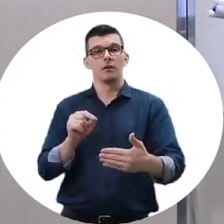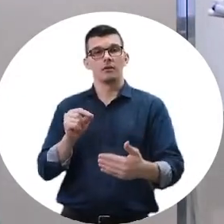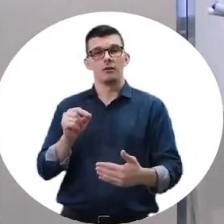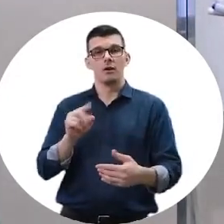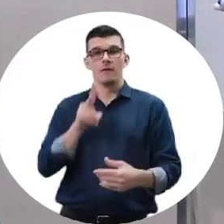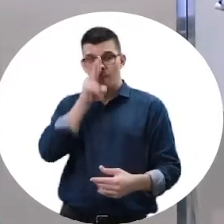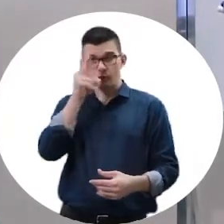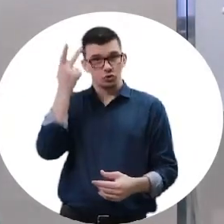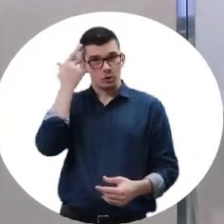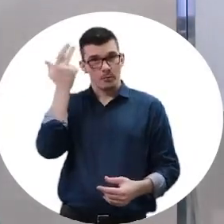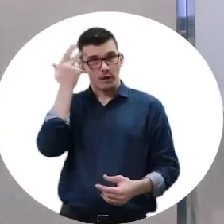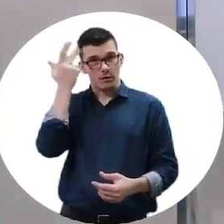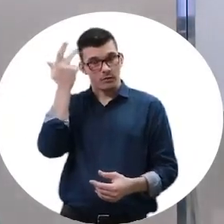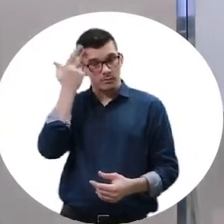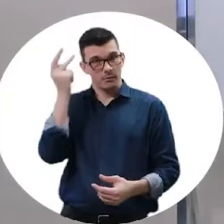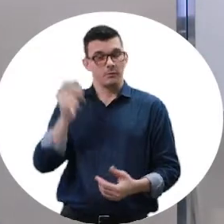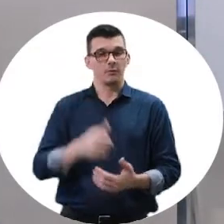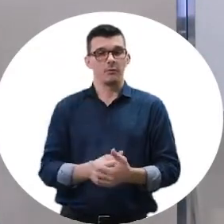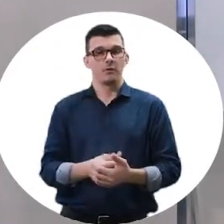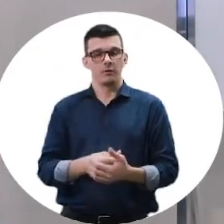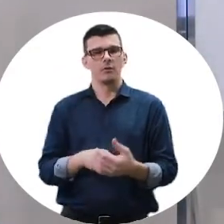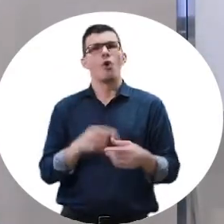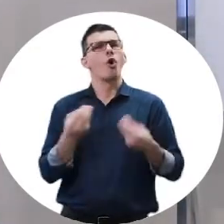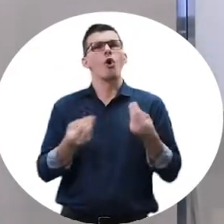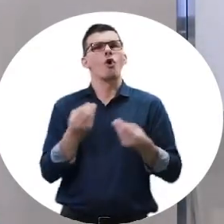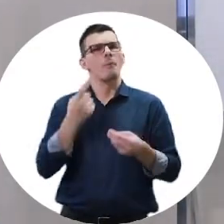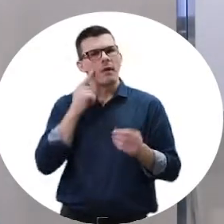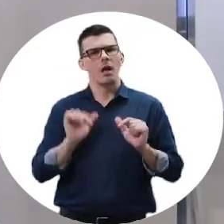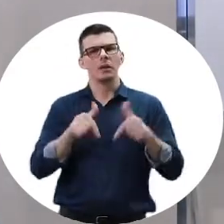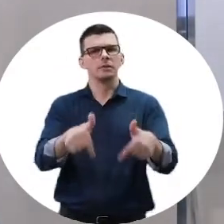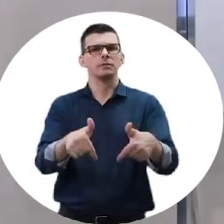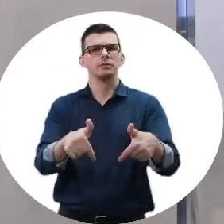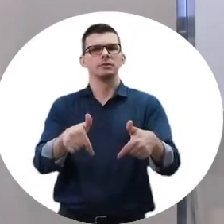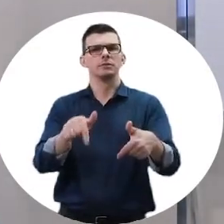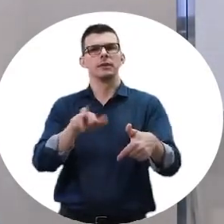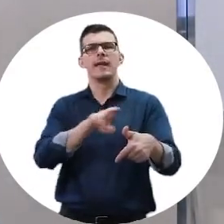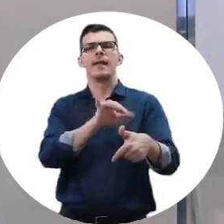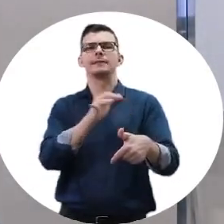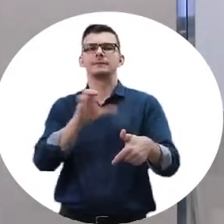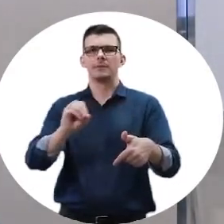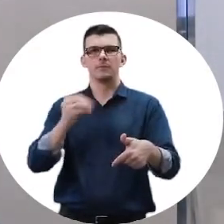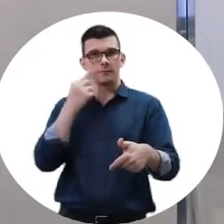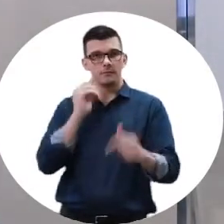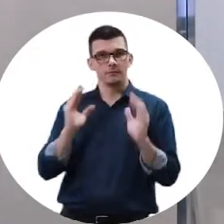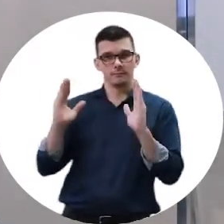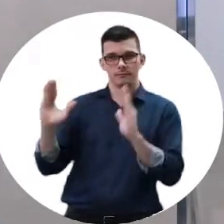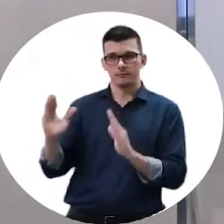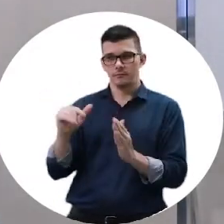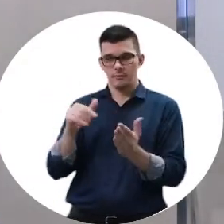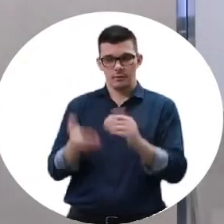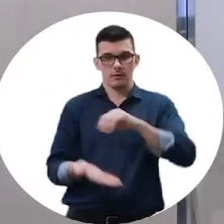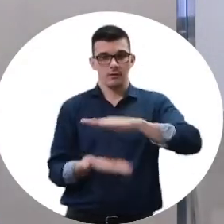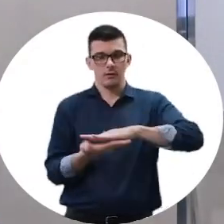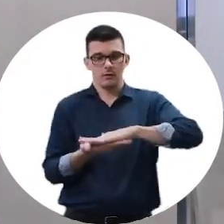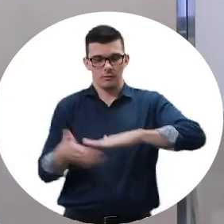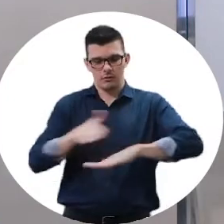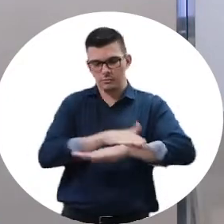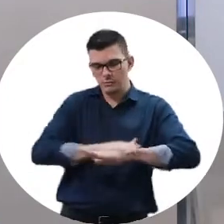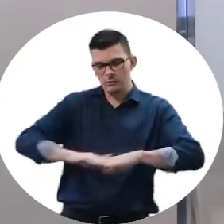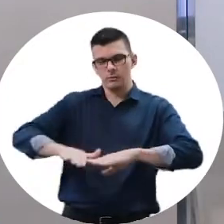é a força normal. É a força normal. Aonde está a reação daquela força normal? Tem que fazer aqui do lado, está no